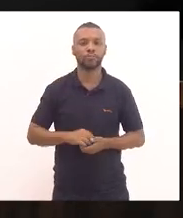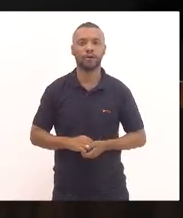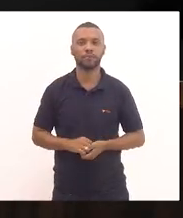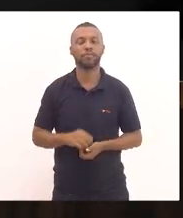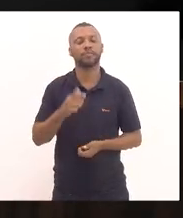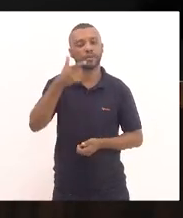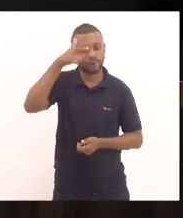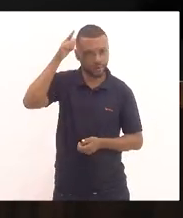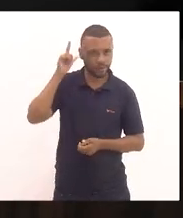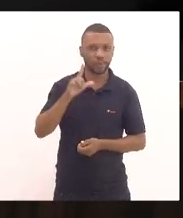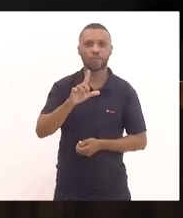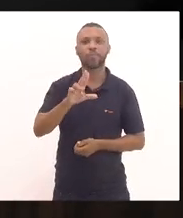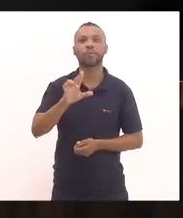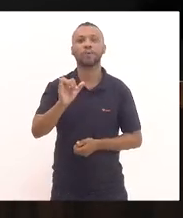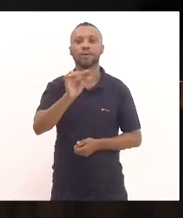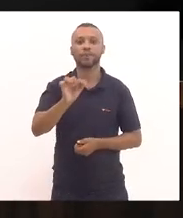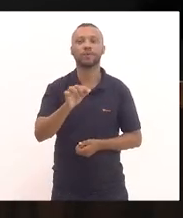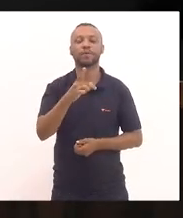Luiz.